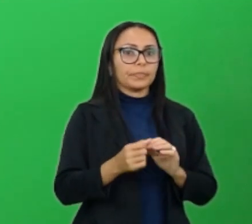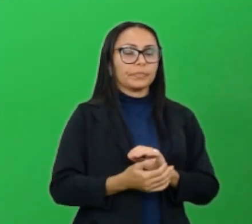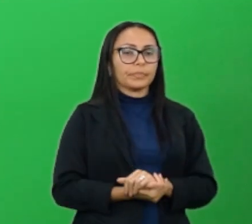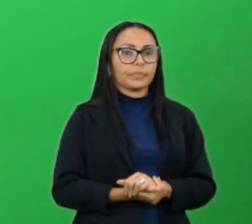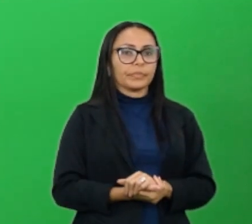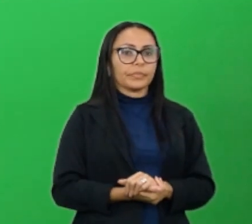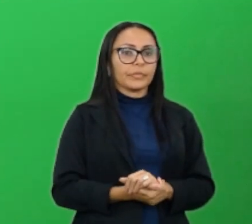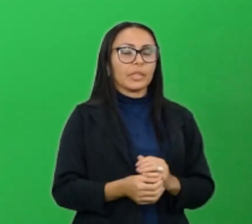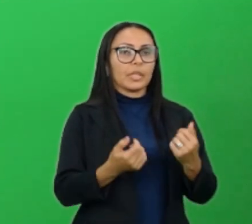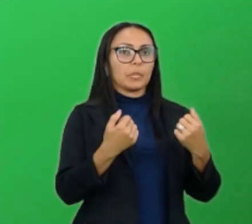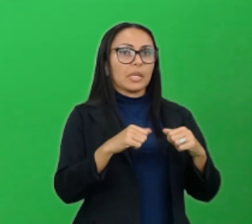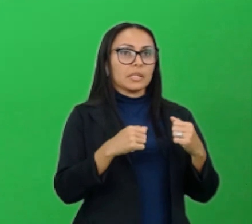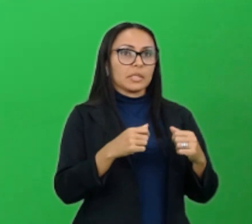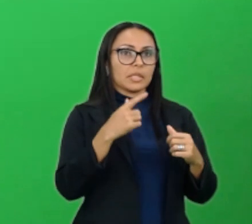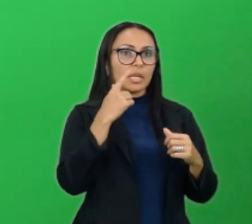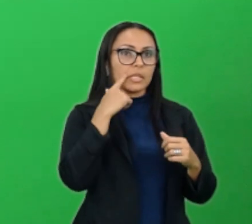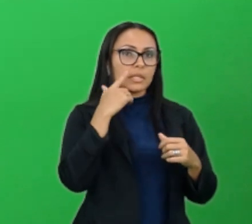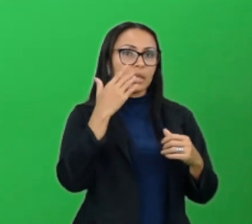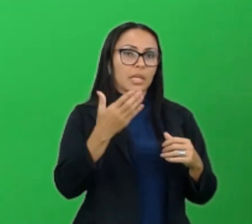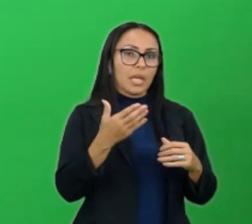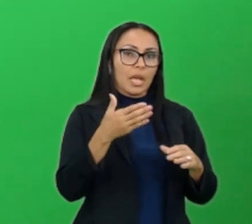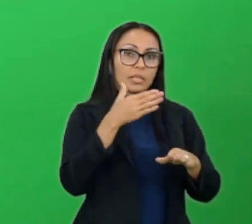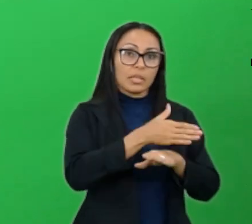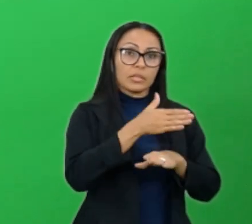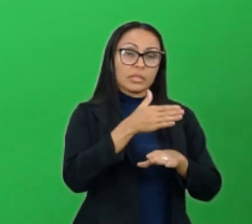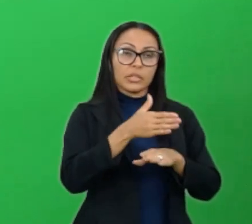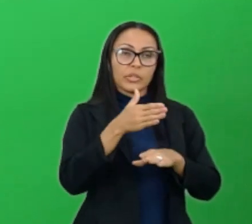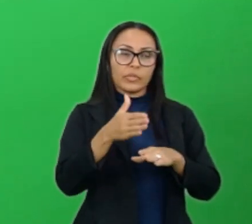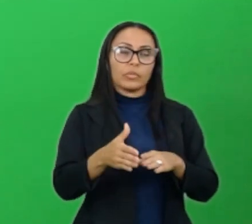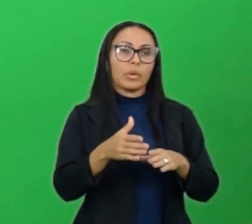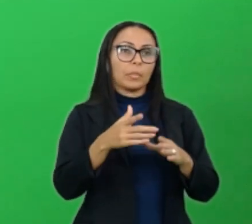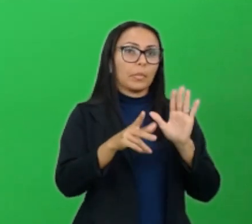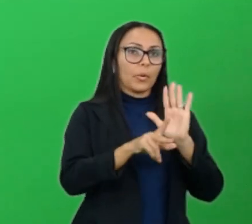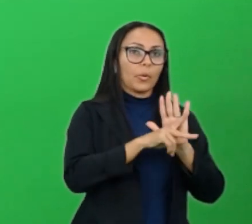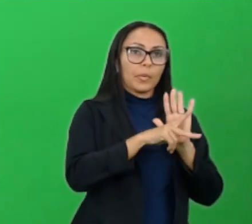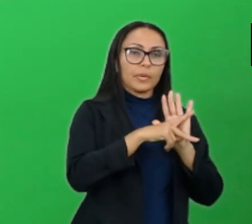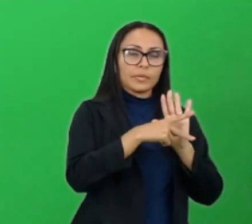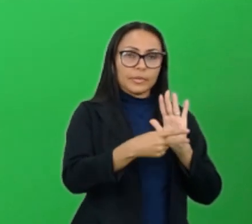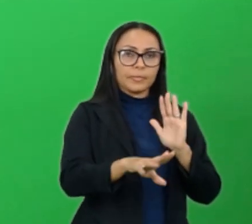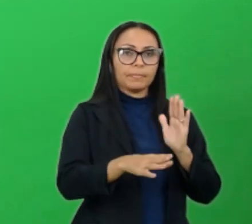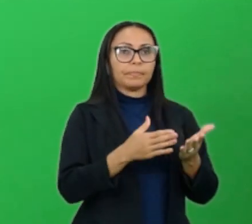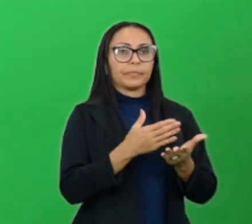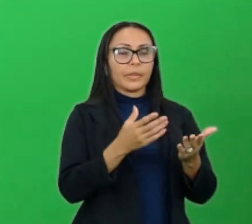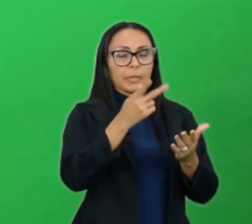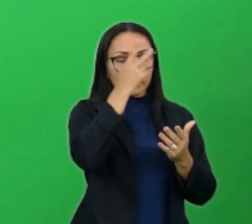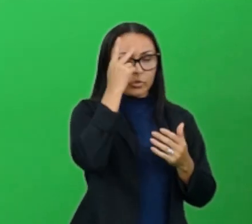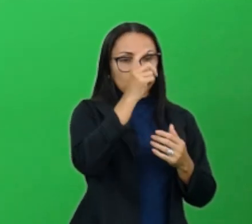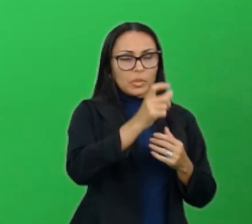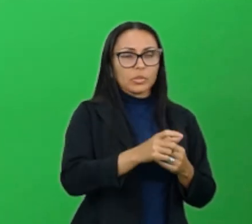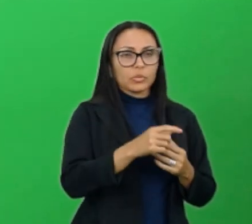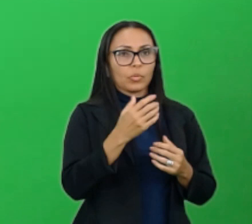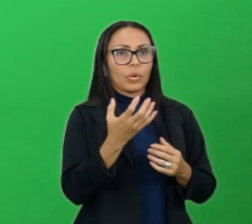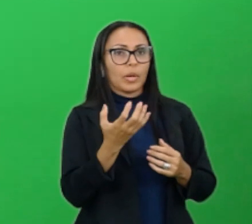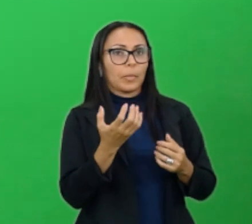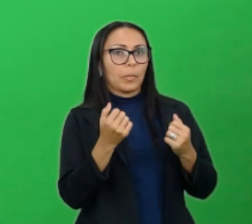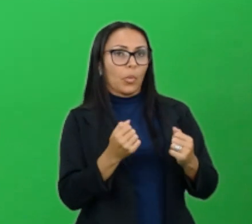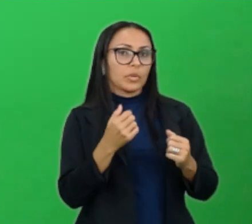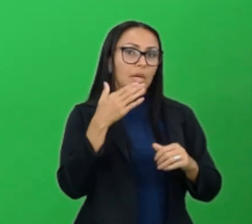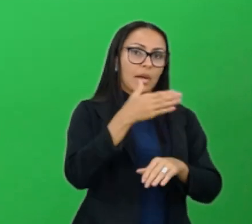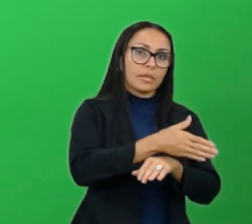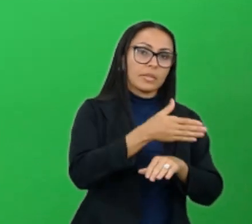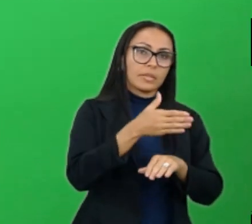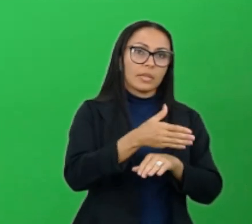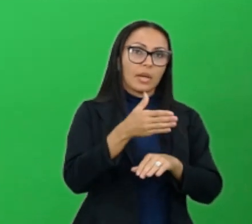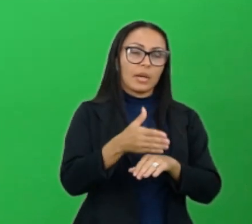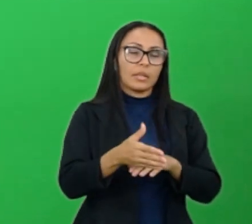acessível, tá? As condições devem ser apropriadas, né, para que os interessados possam acessá-lo, e ele deve também ser